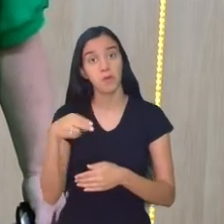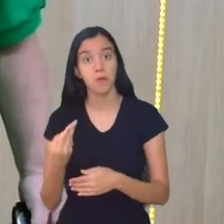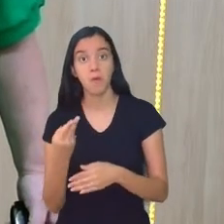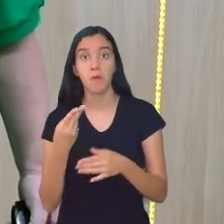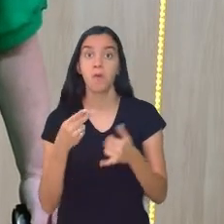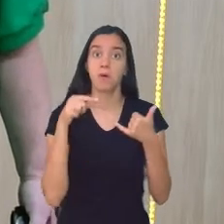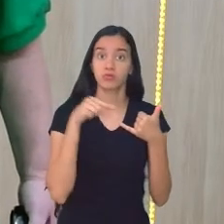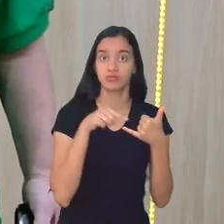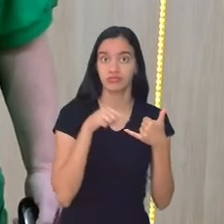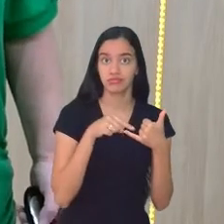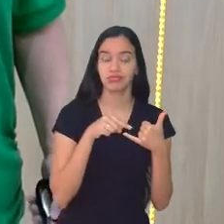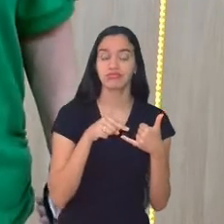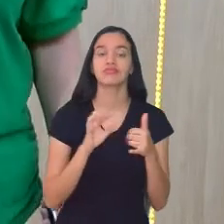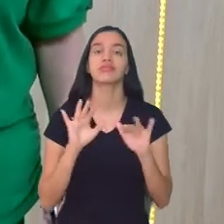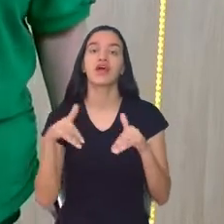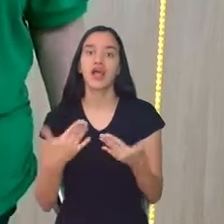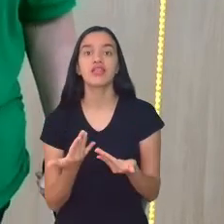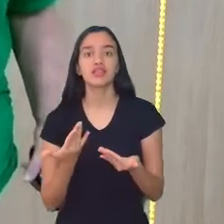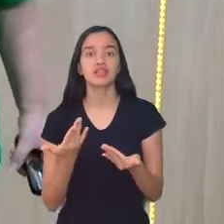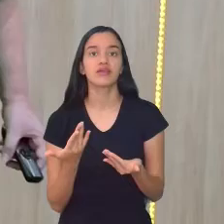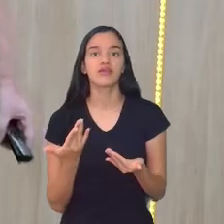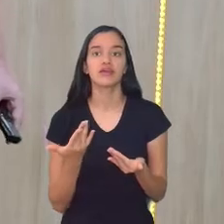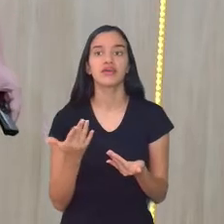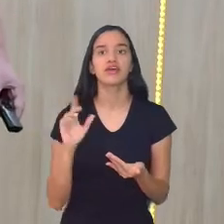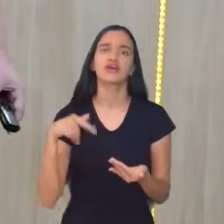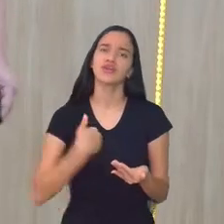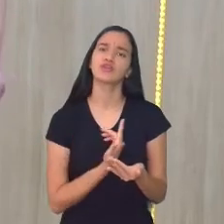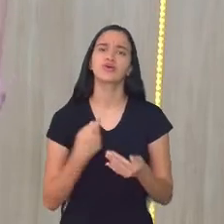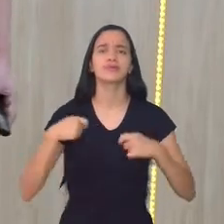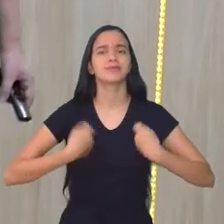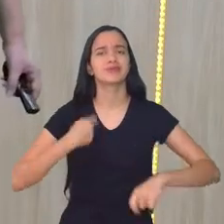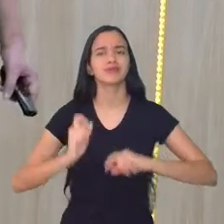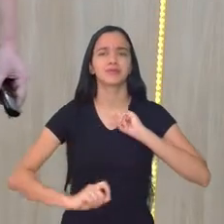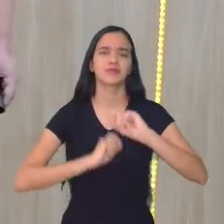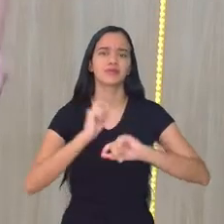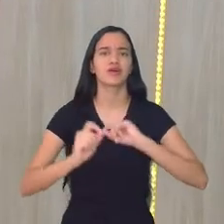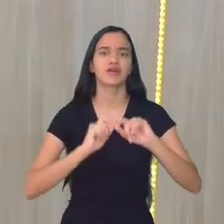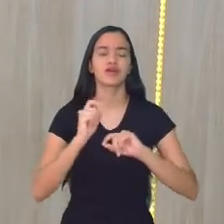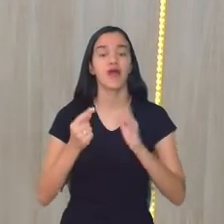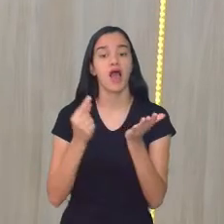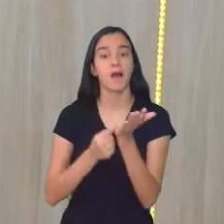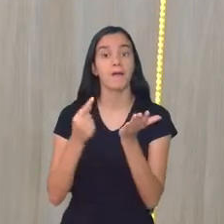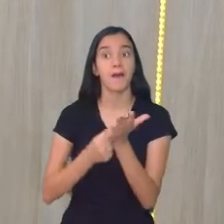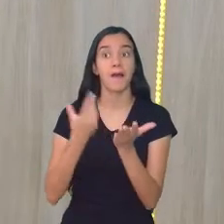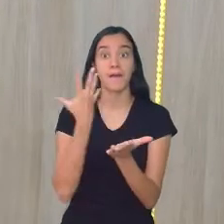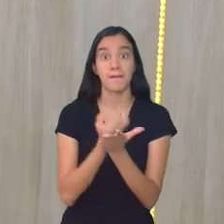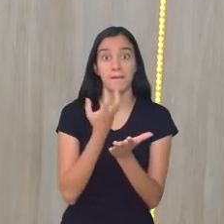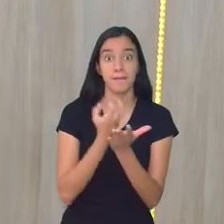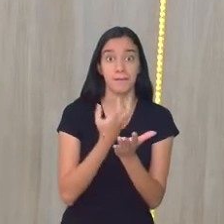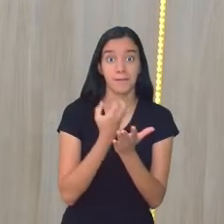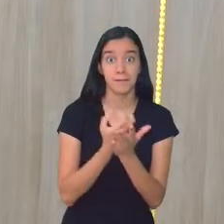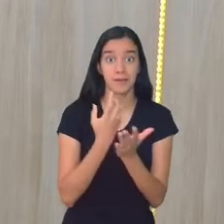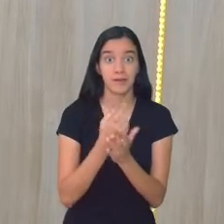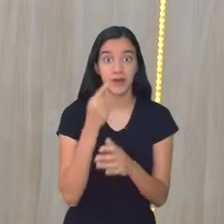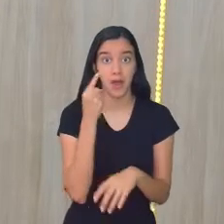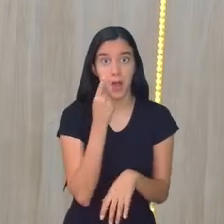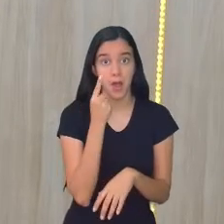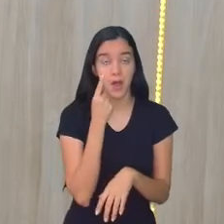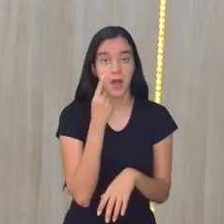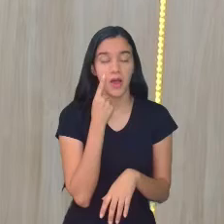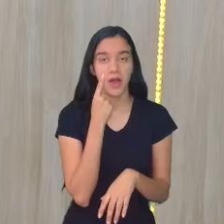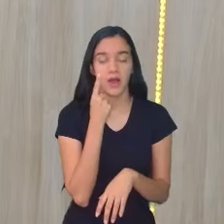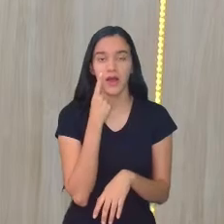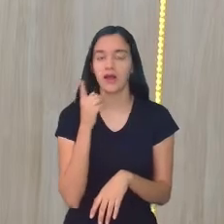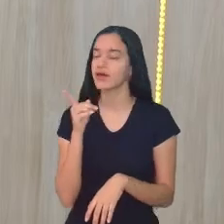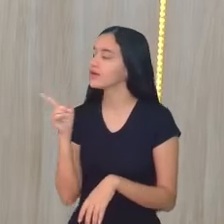no seu celular. Para isso, a gente precisa baixar o aplicativo que vai estar aqui embaixo